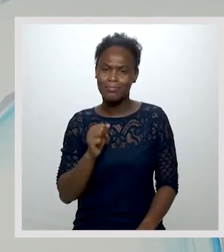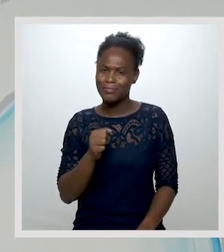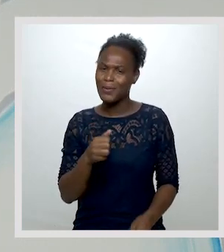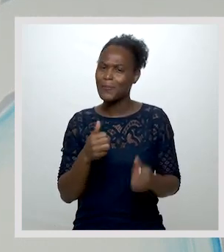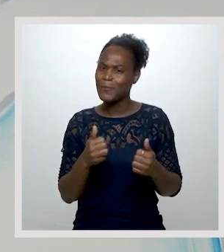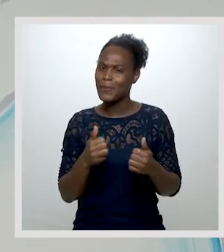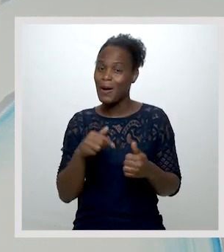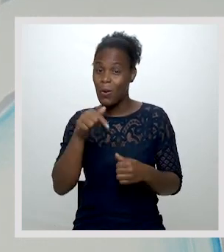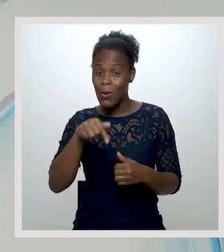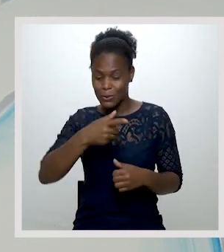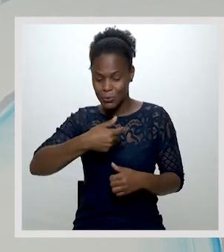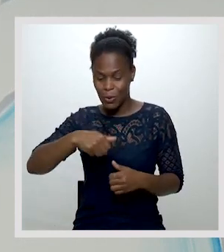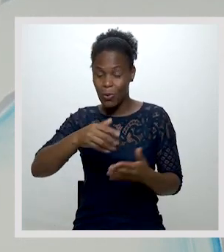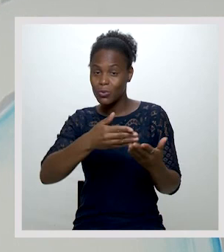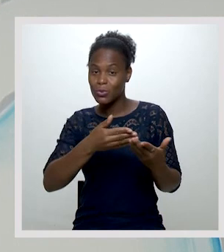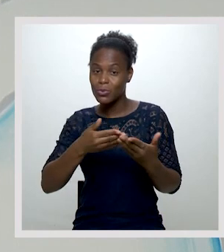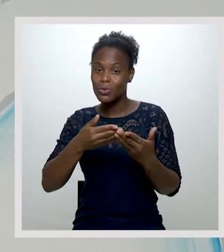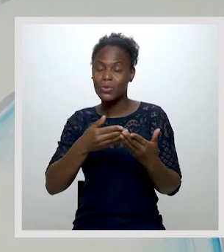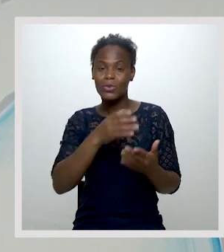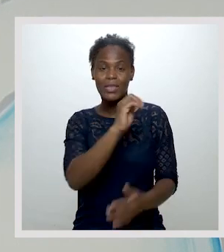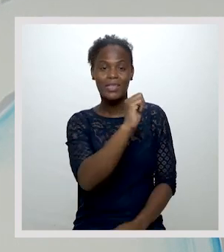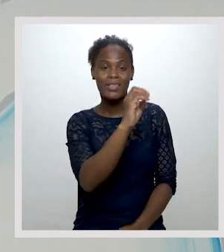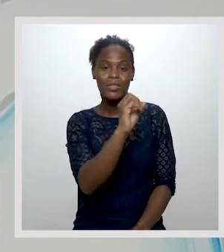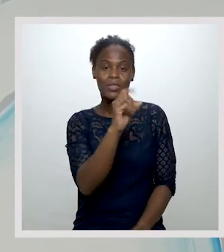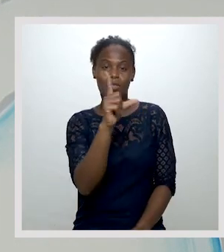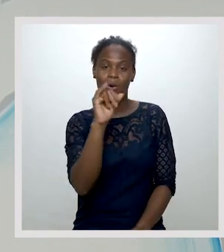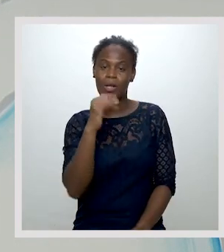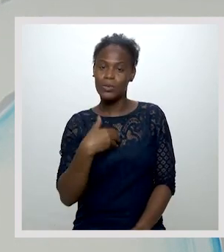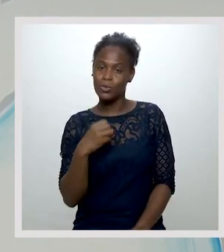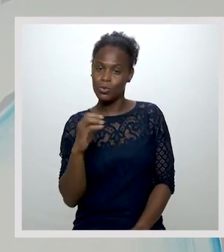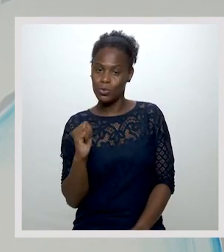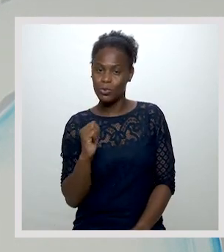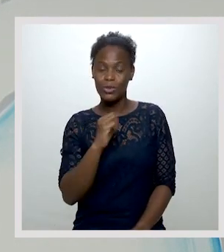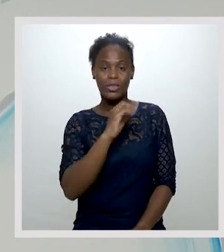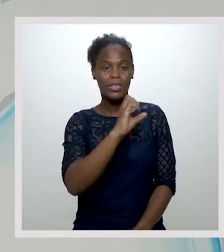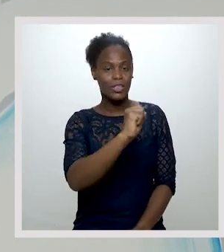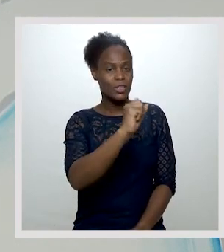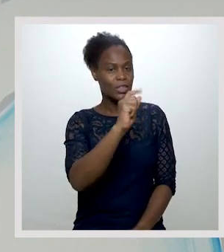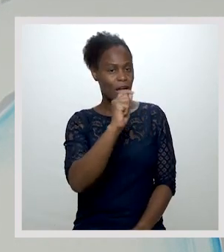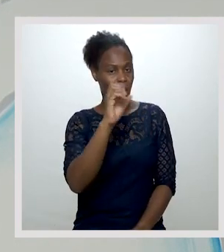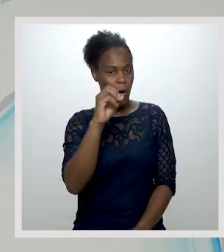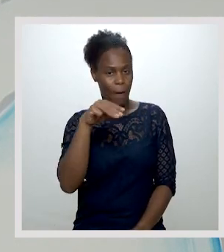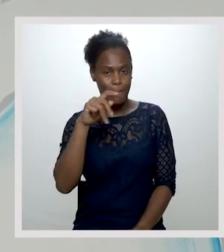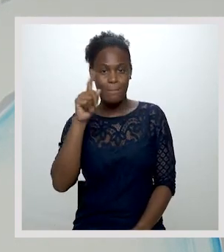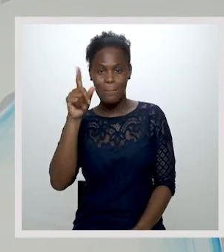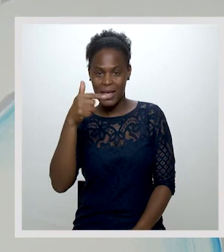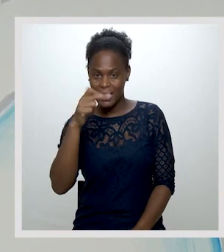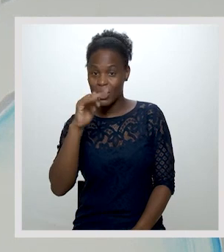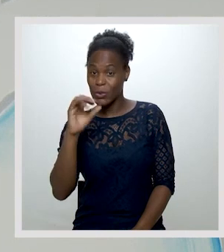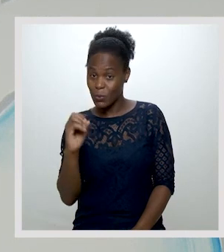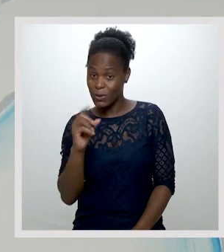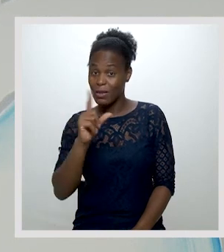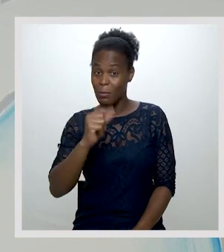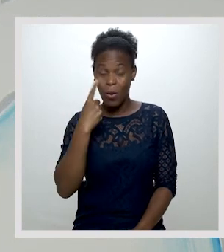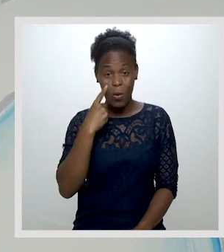Exatamente! Hoje estudamos os sólidos geométricos. Também passamos a conhecer os sólidos